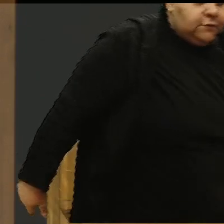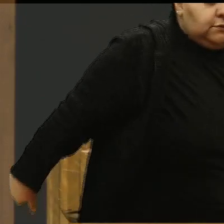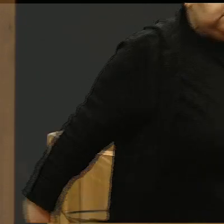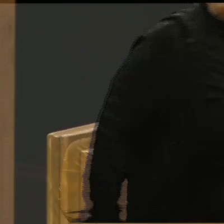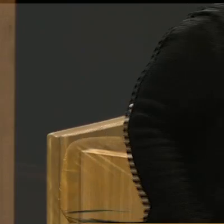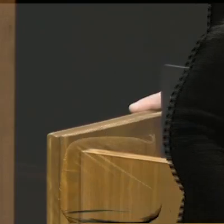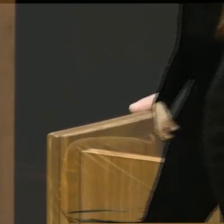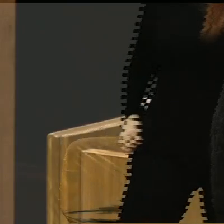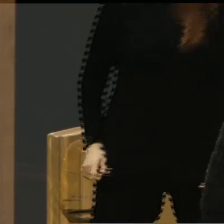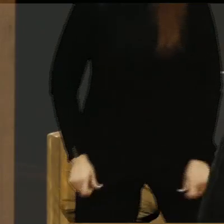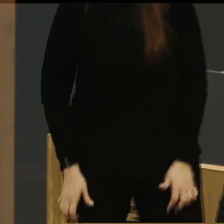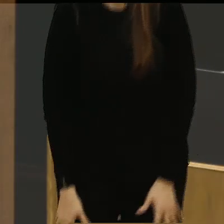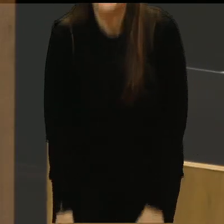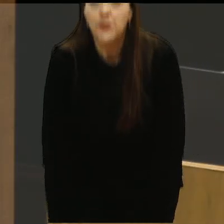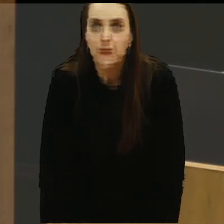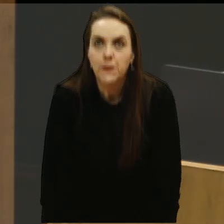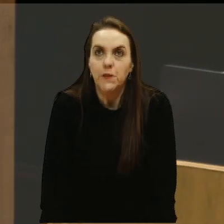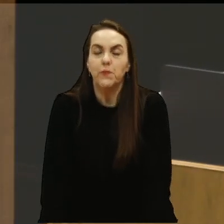Obrigado.